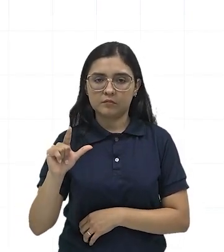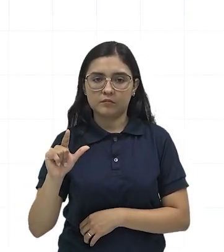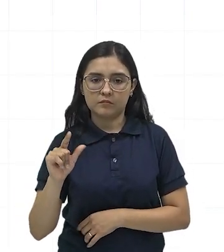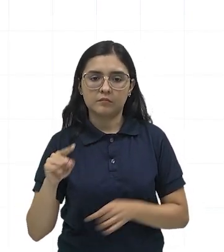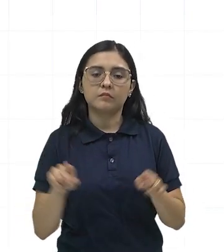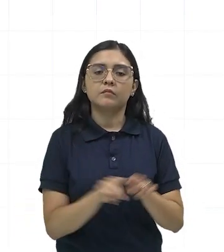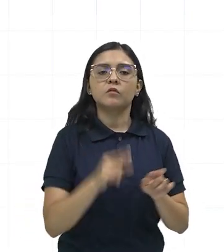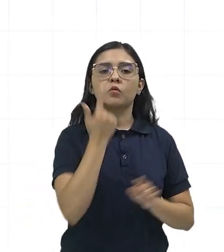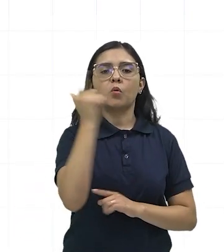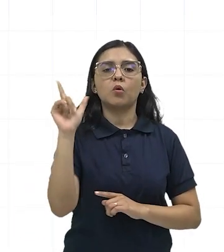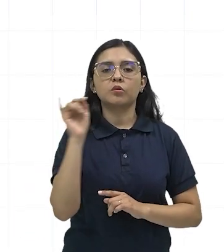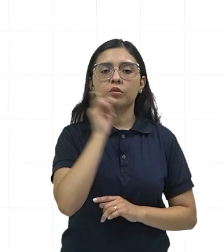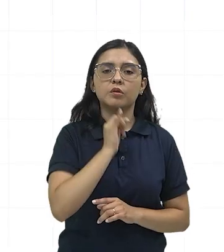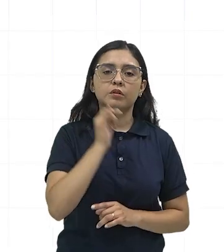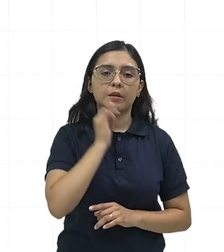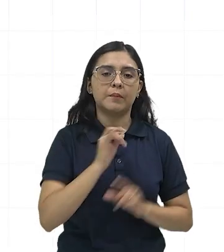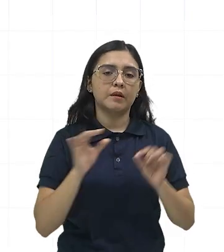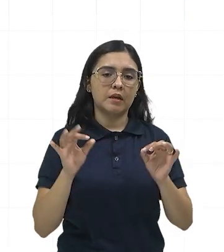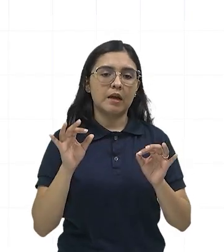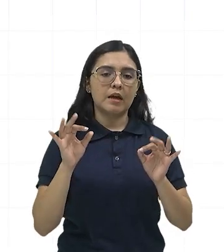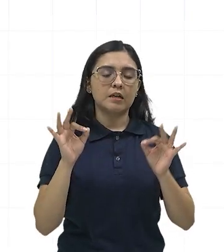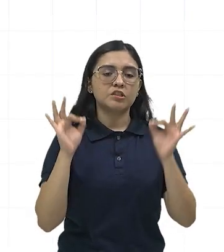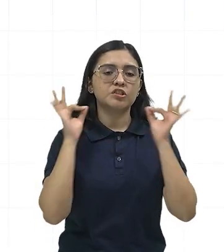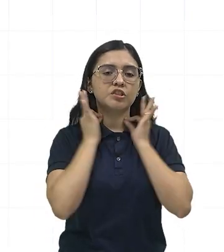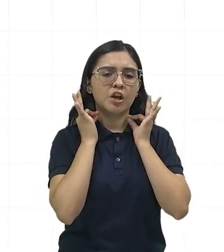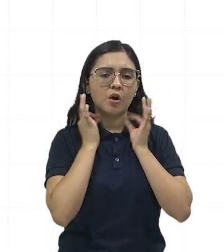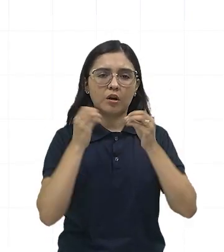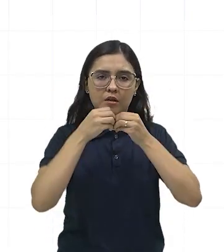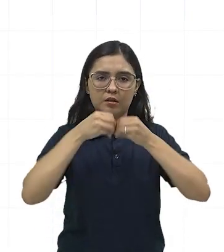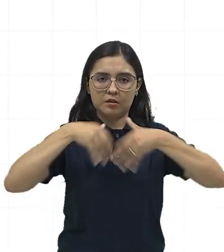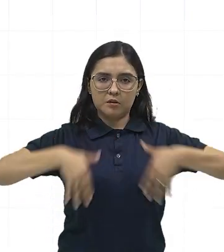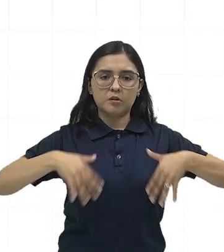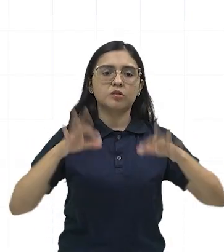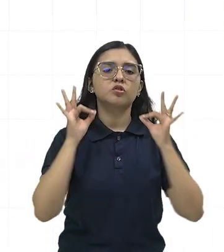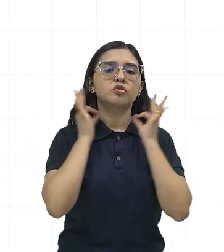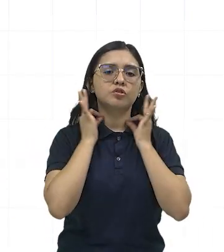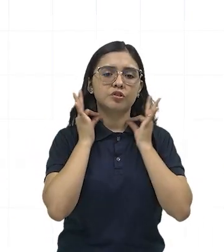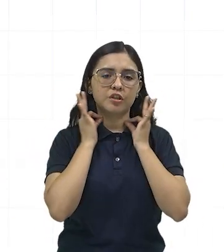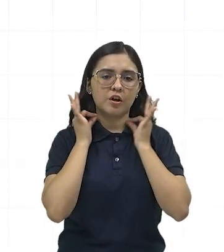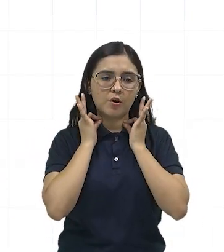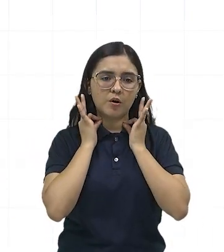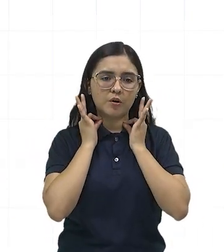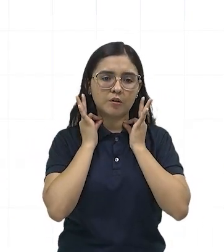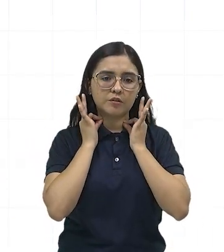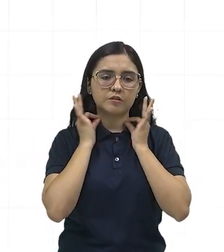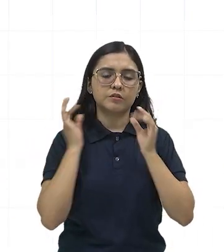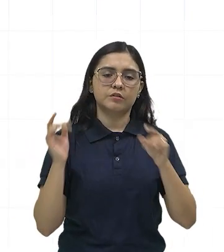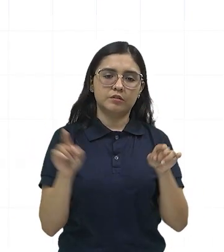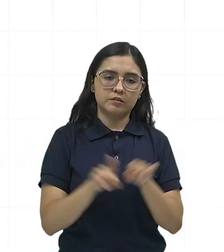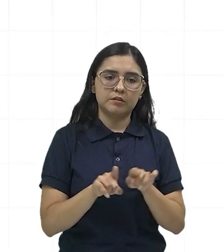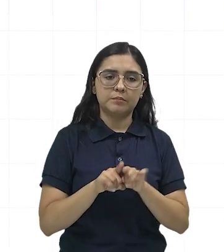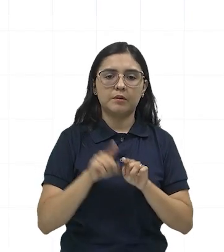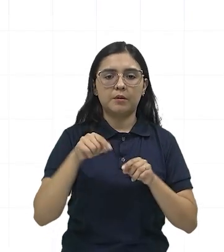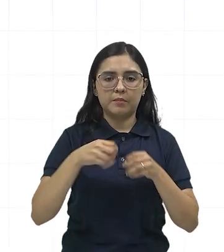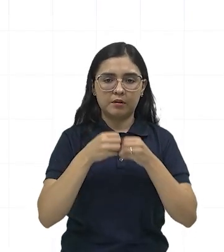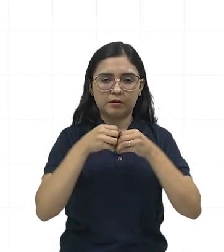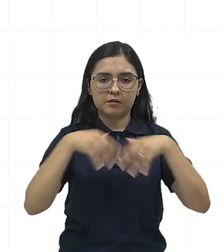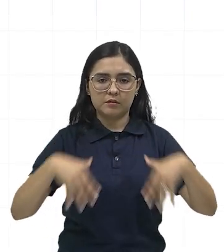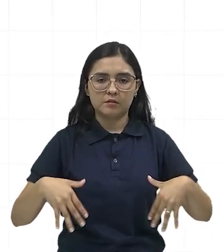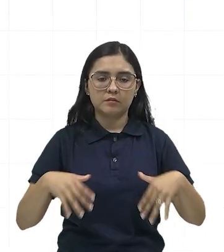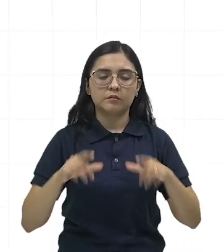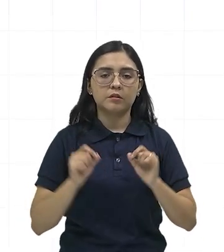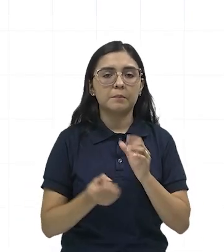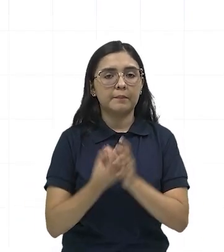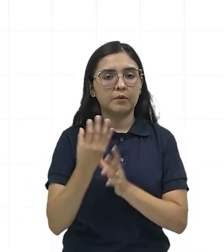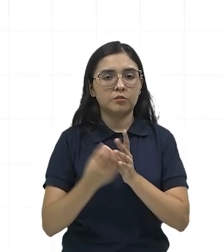Outros exemplos, a glândula tireoide, que fica bem ali localizada no pescoço, também é uma glândula endócrina, porque